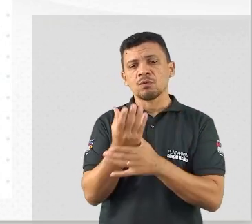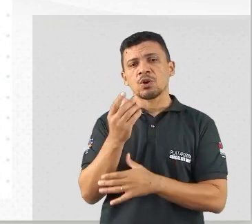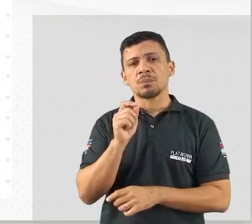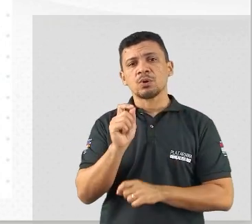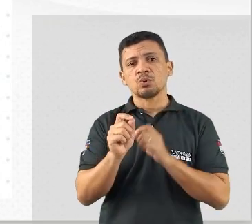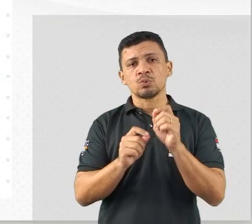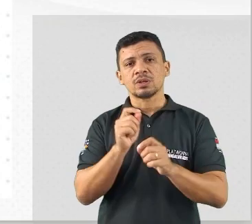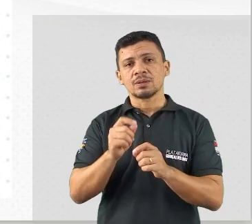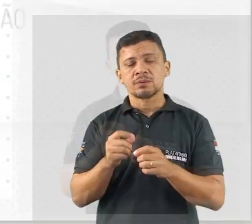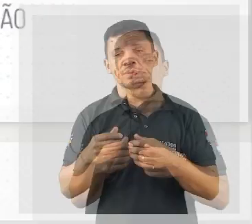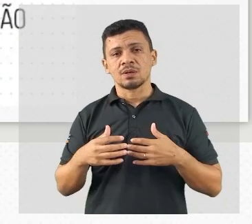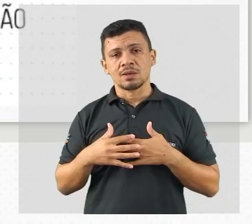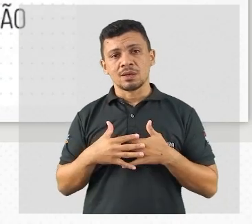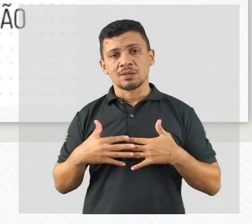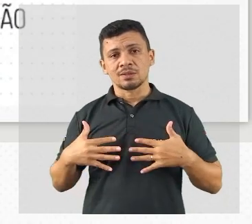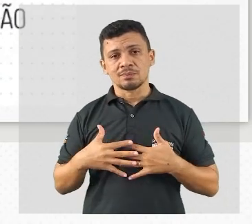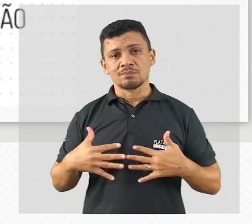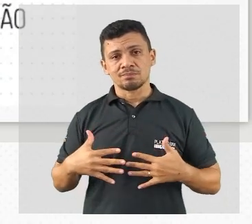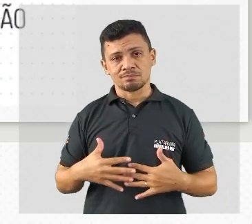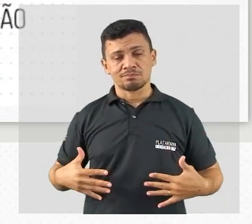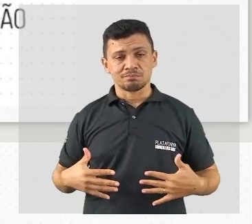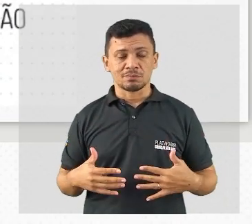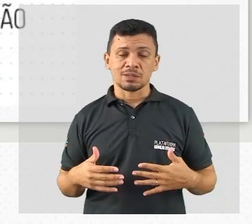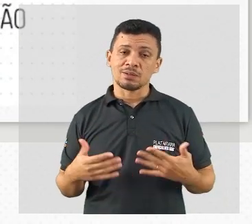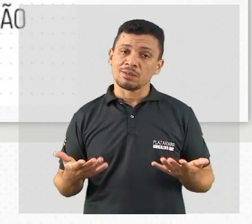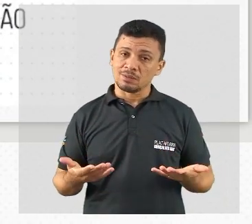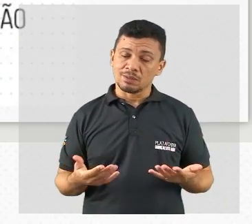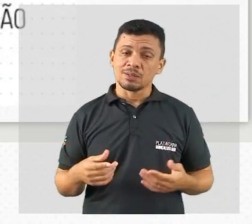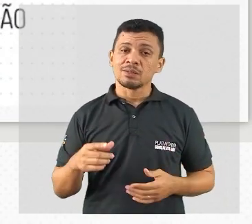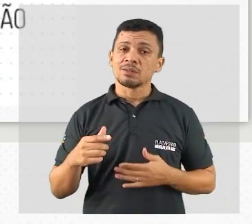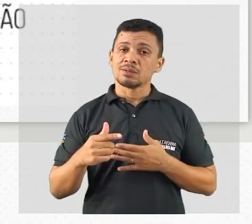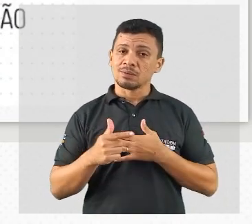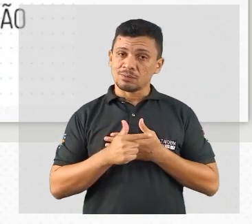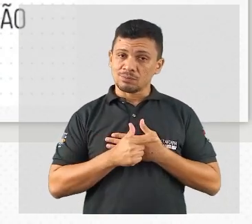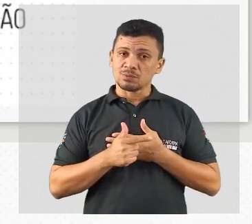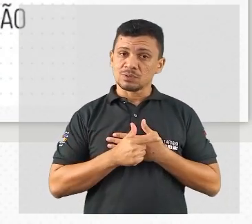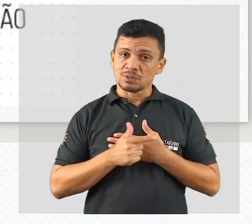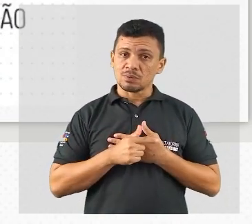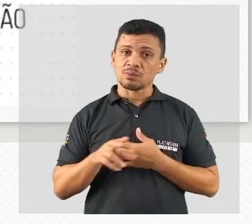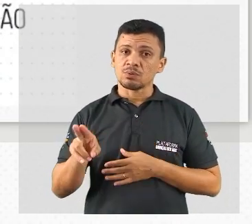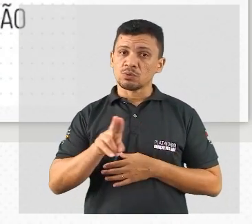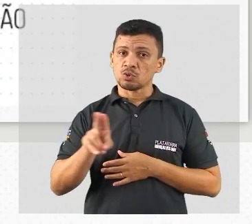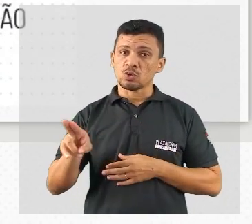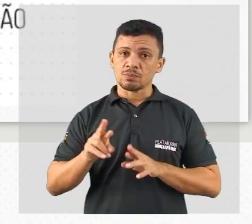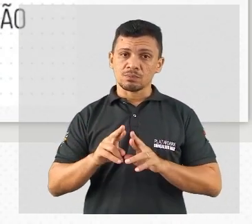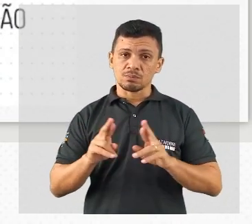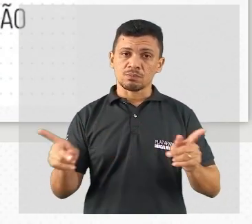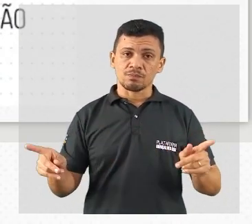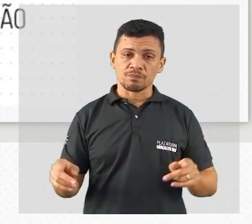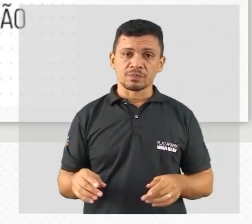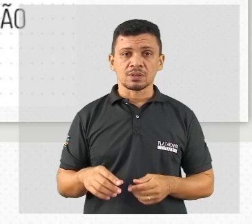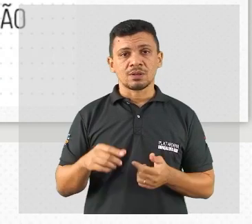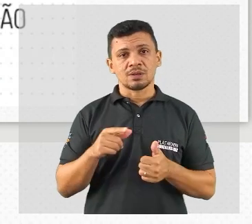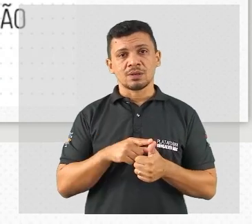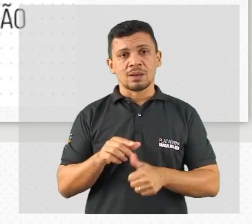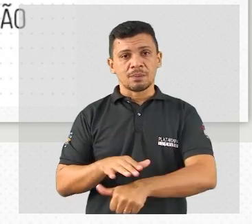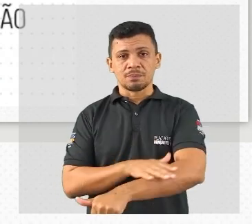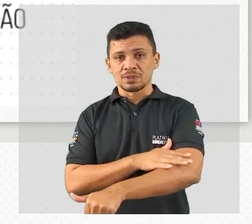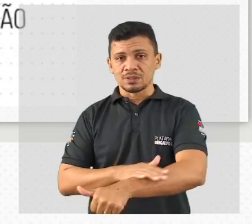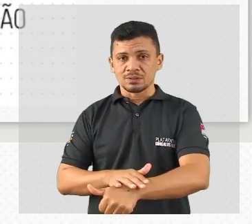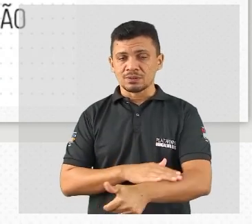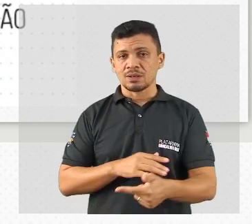os vários tecidos, que dependendo da função desse tecido, vão ter nomes diferentes, como tecido epitelial,